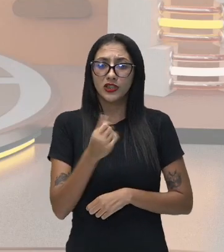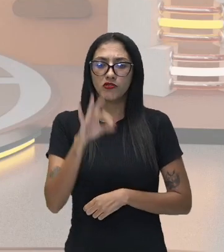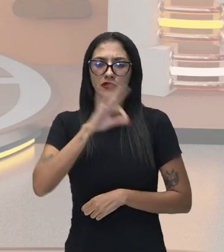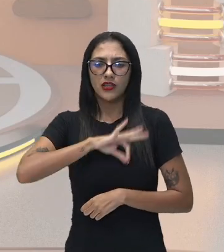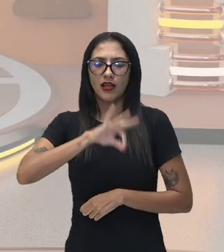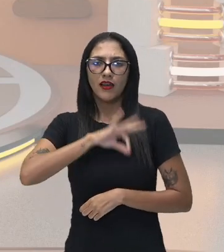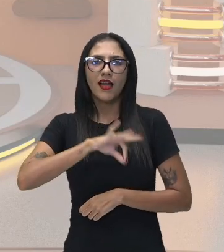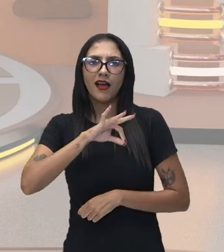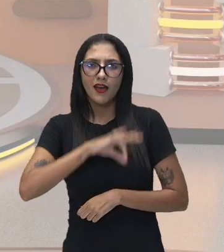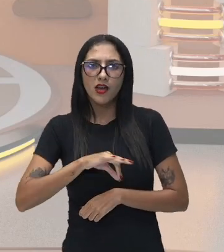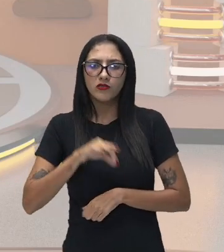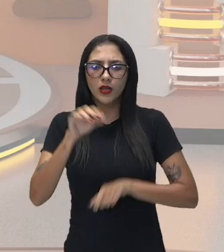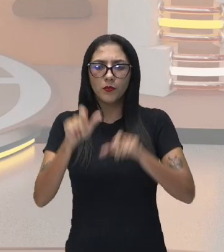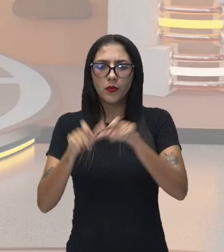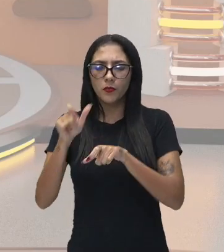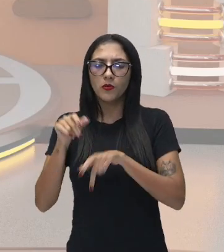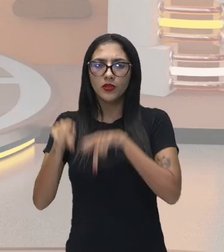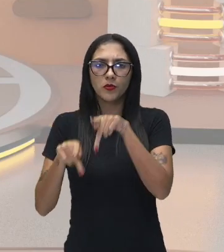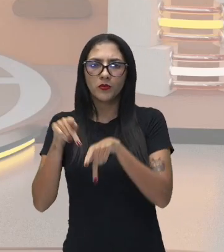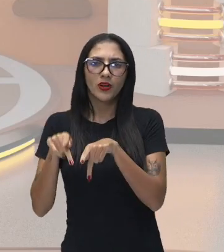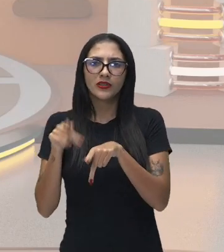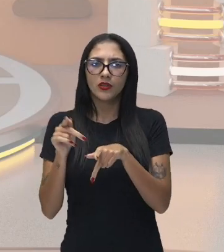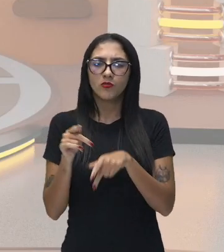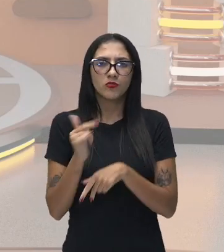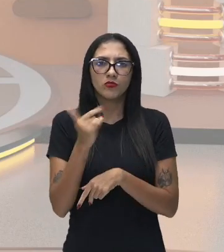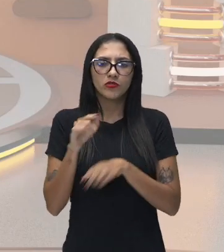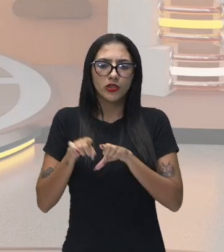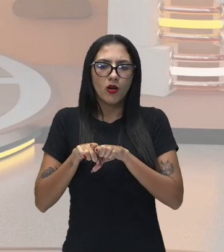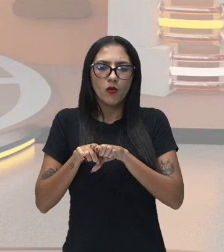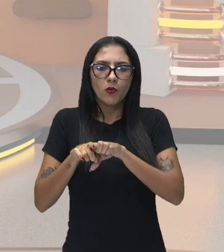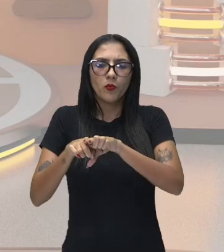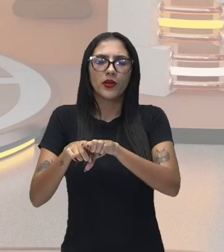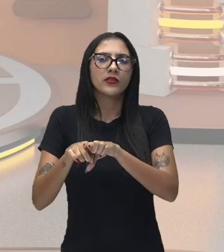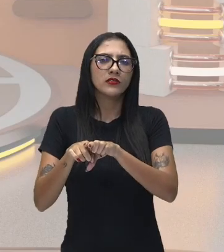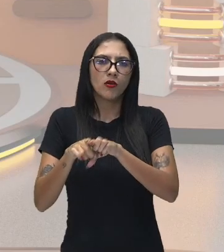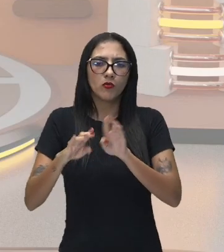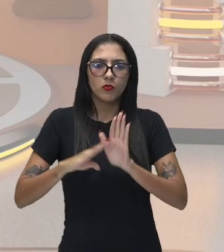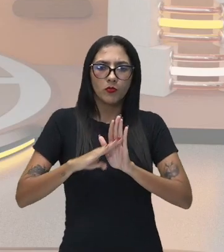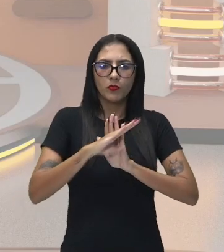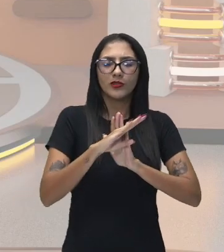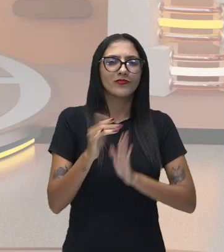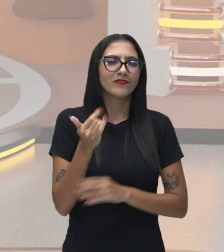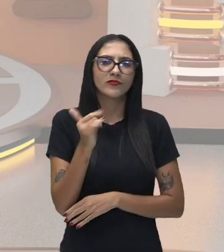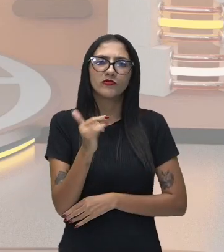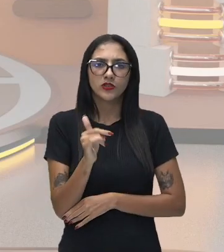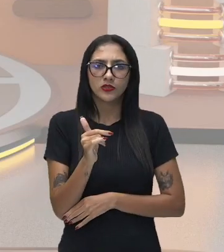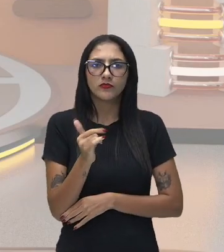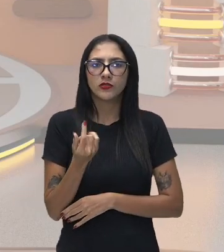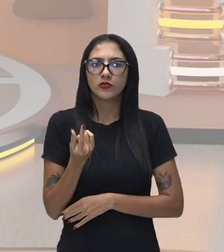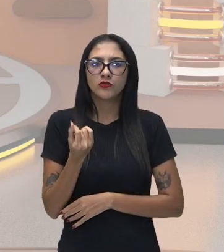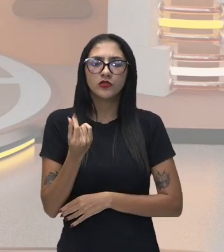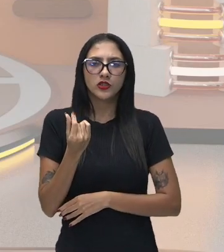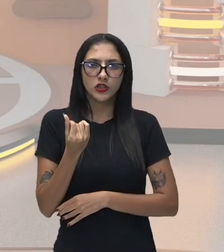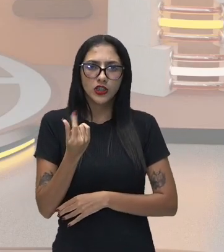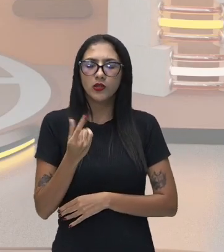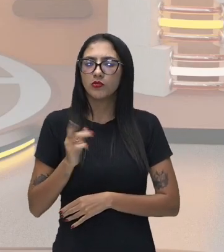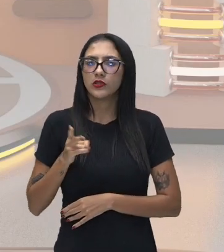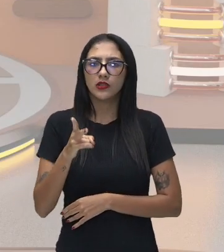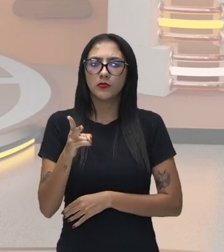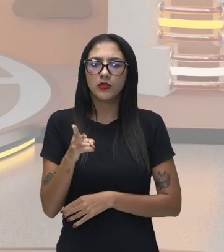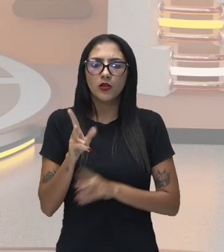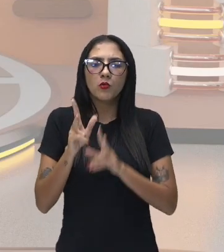não acompanhavam, tá, essas altas que o mercado tinha, ou seja, o salário ficava aqui e o valor de